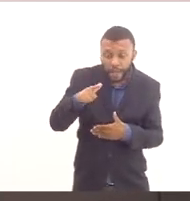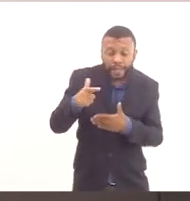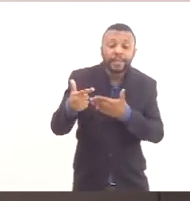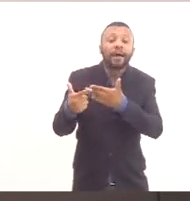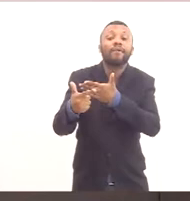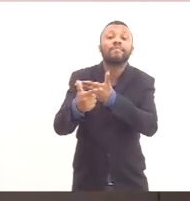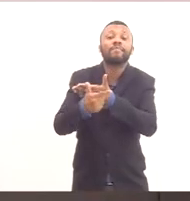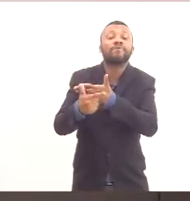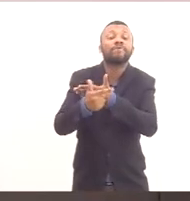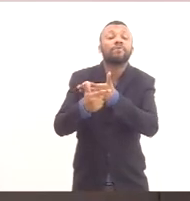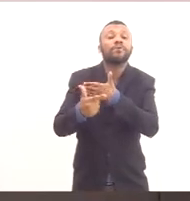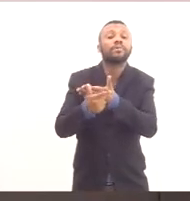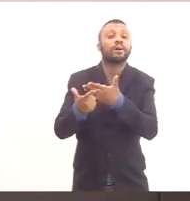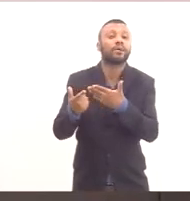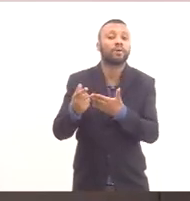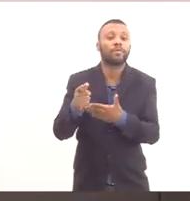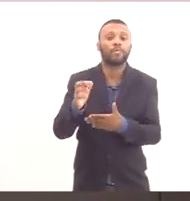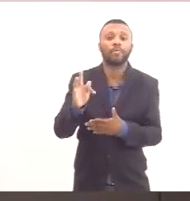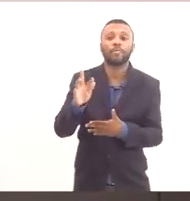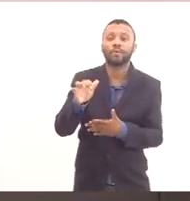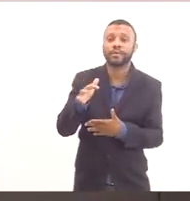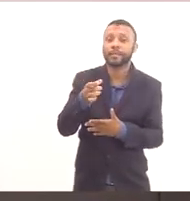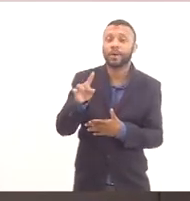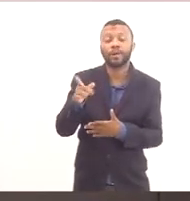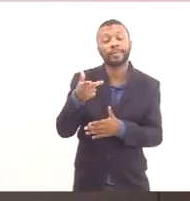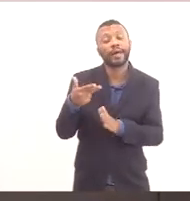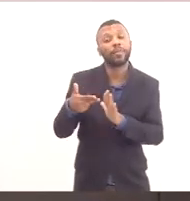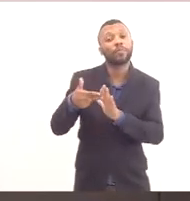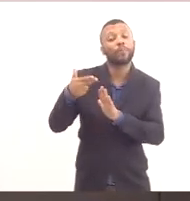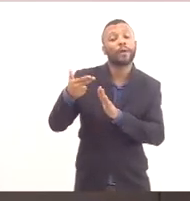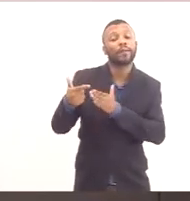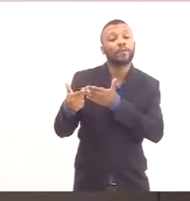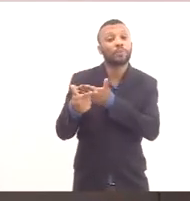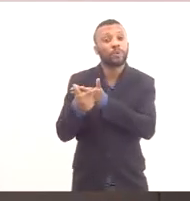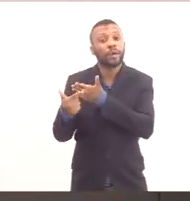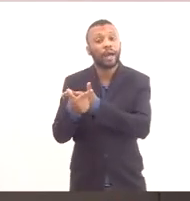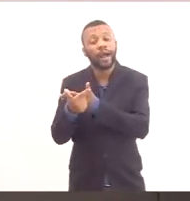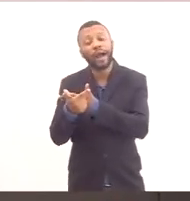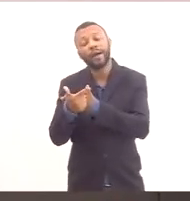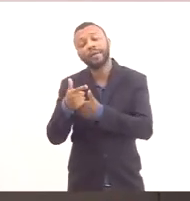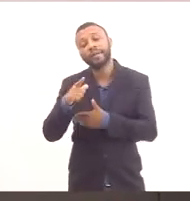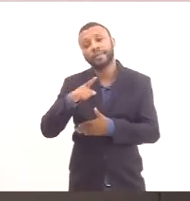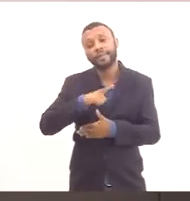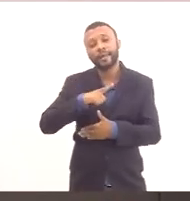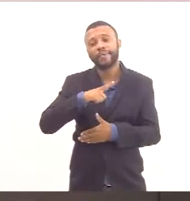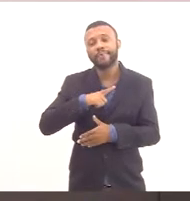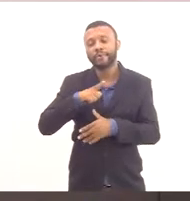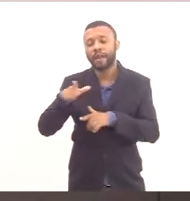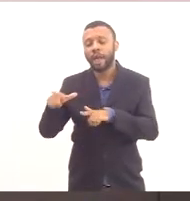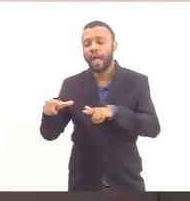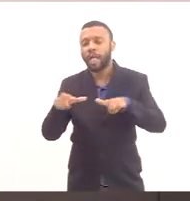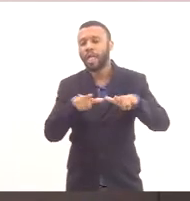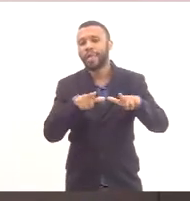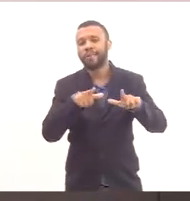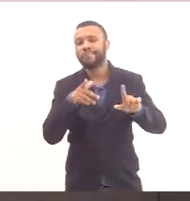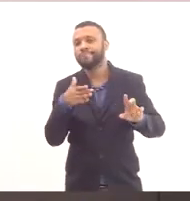essa função ela supostamente deve estar nomeada num cargo e teve a titulação